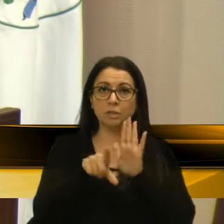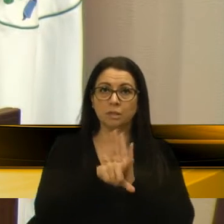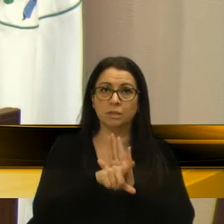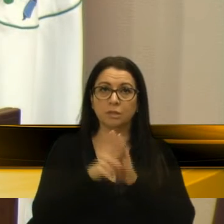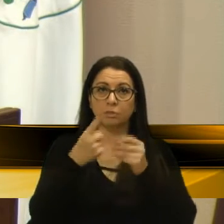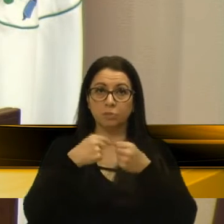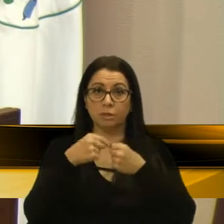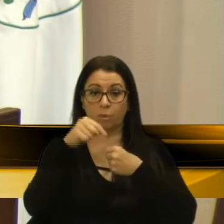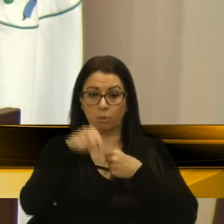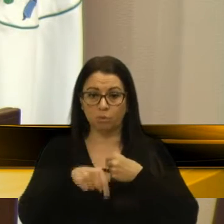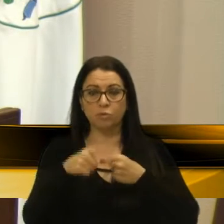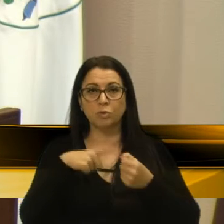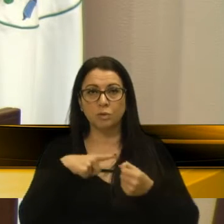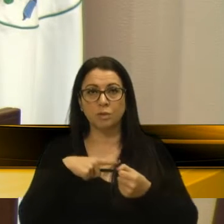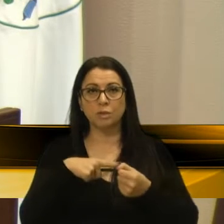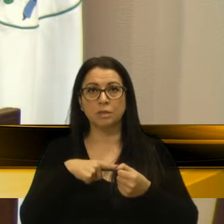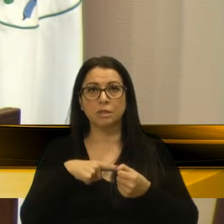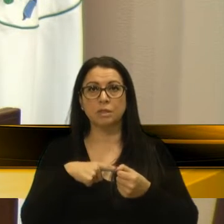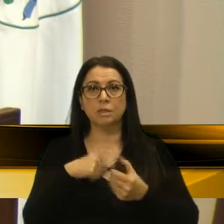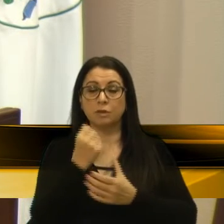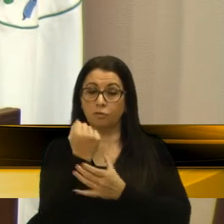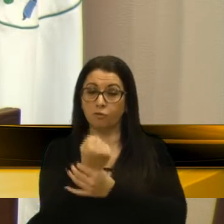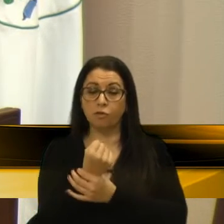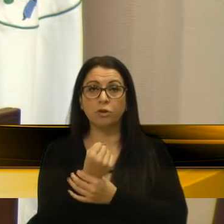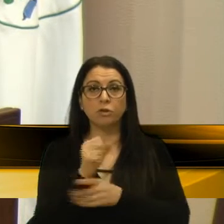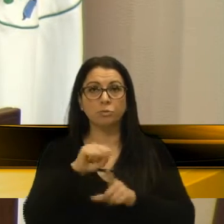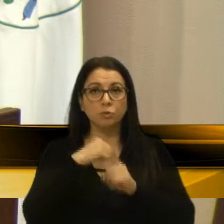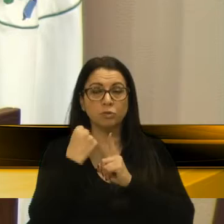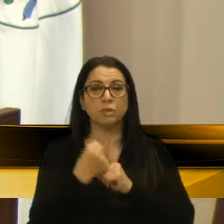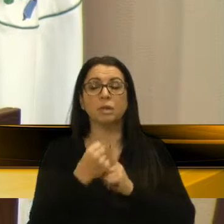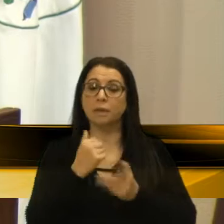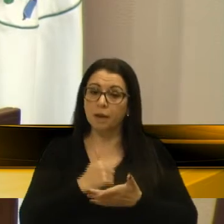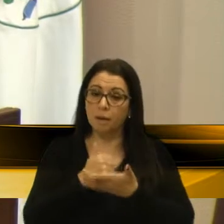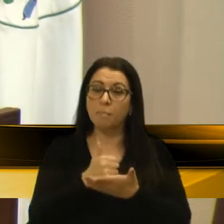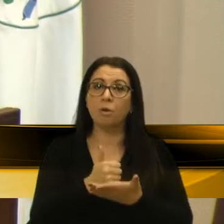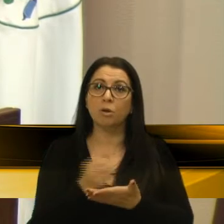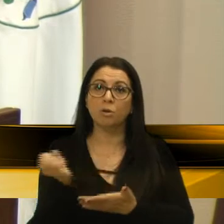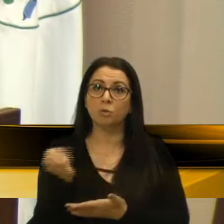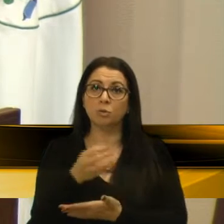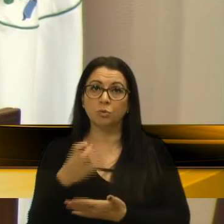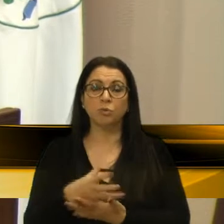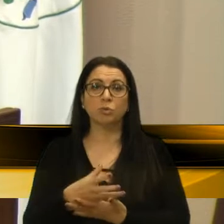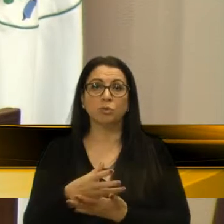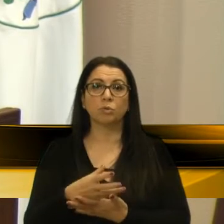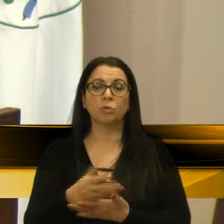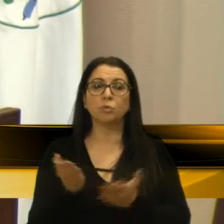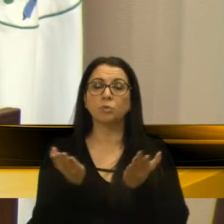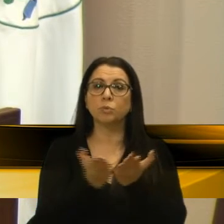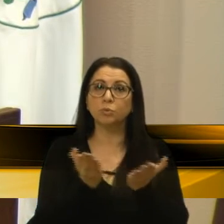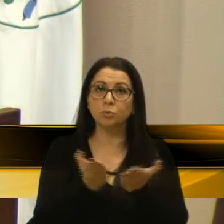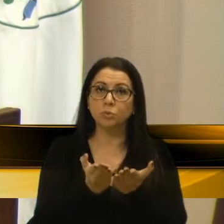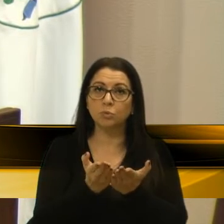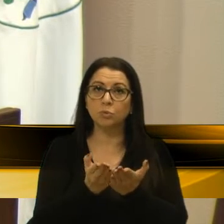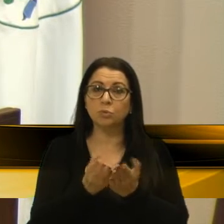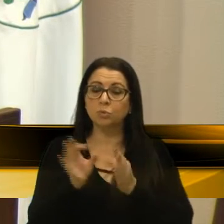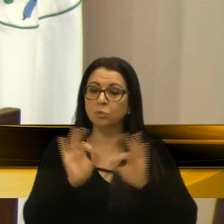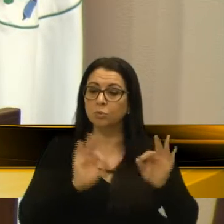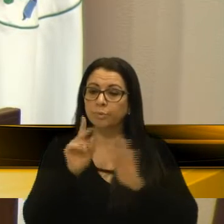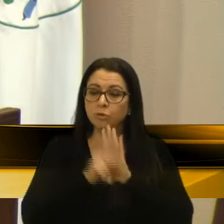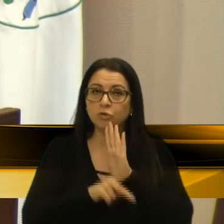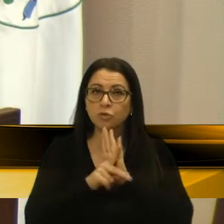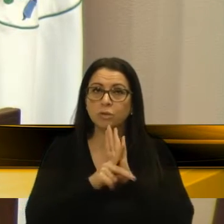municipal vigente solidifica uma sociedade que apoia a renovação, os estudos, os projetos